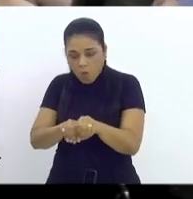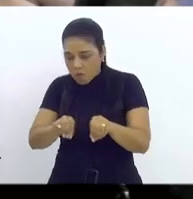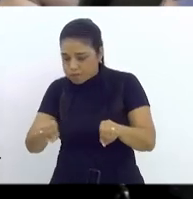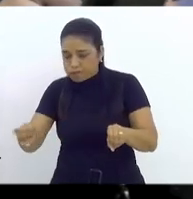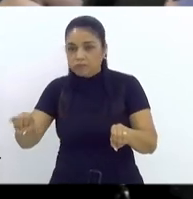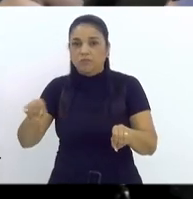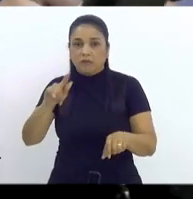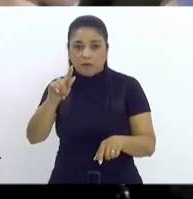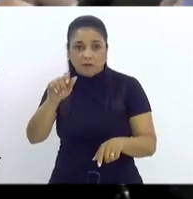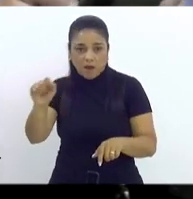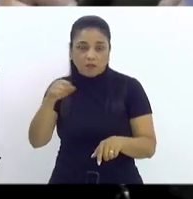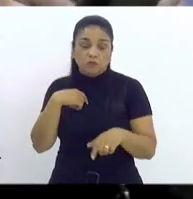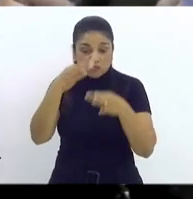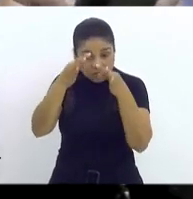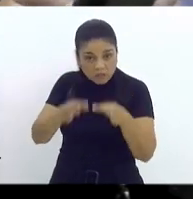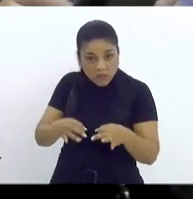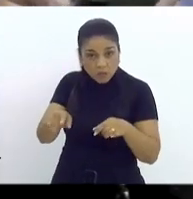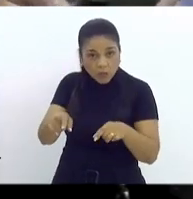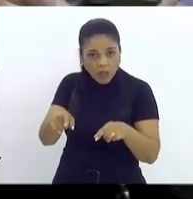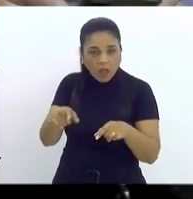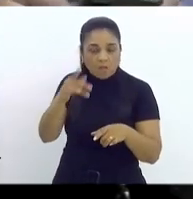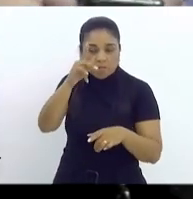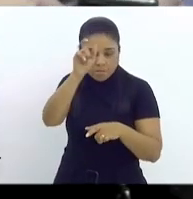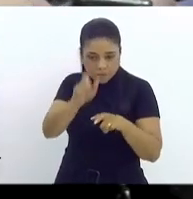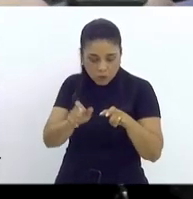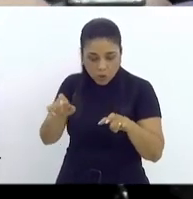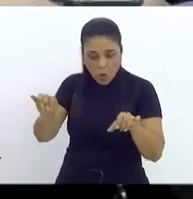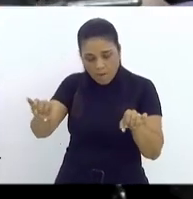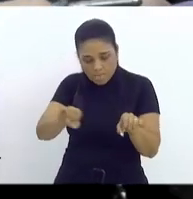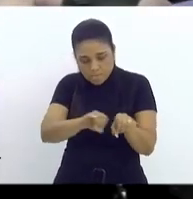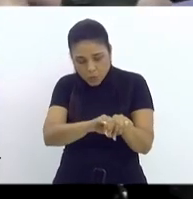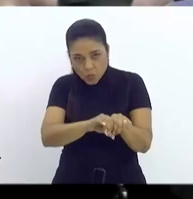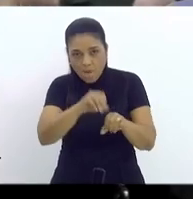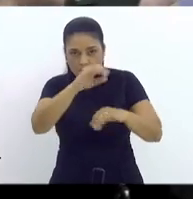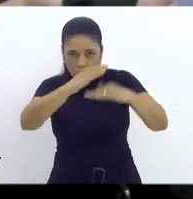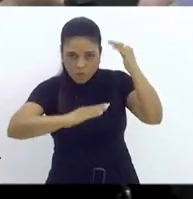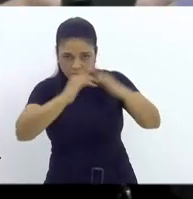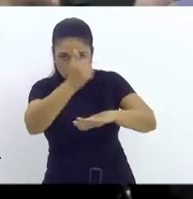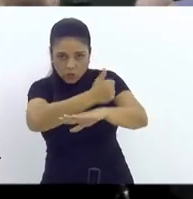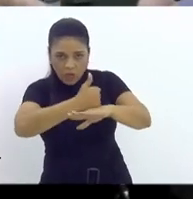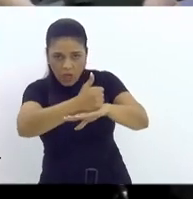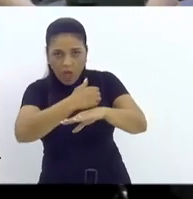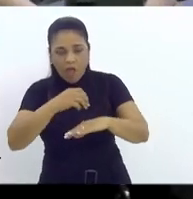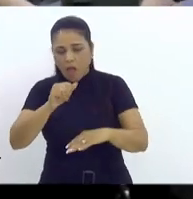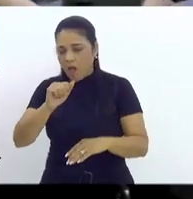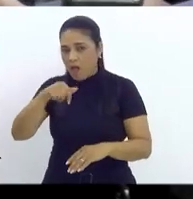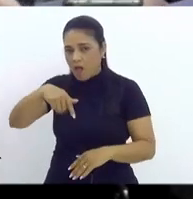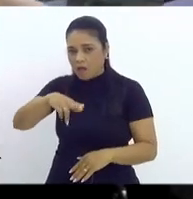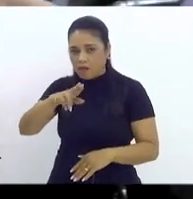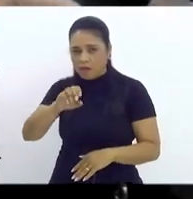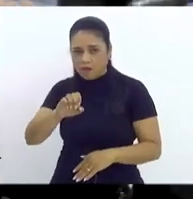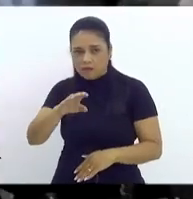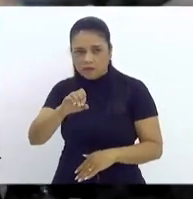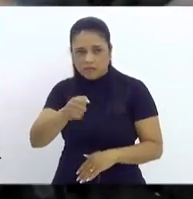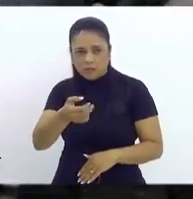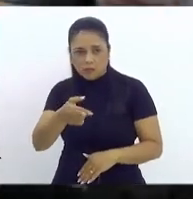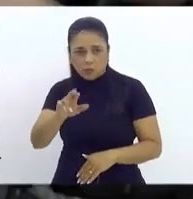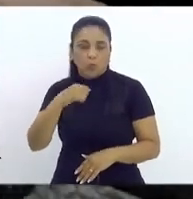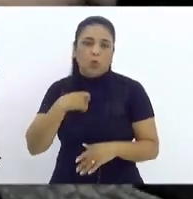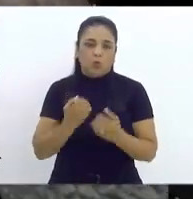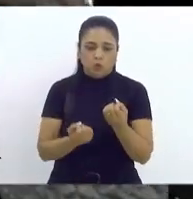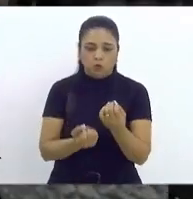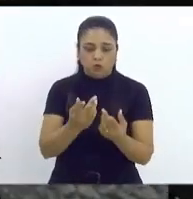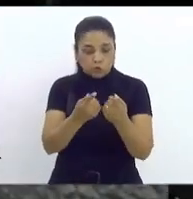seria a pessoa instalou um equipamento XYZ, por exemplo, um aquecedor, uma churrasqueira a gás, qualquer coisa do gênero,